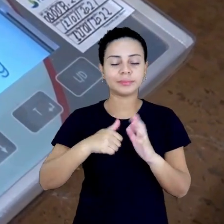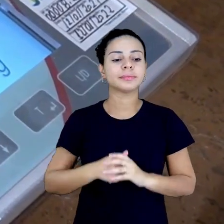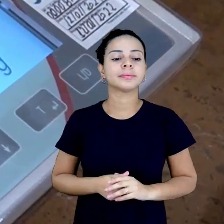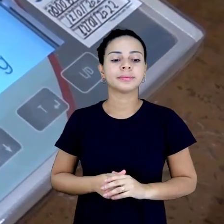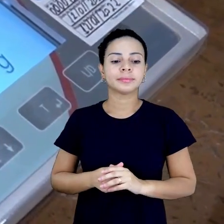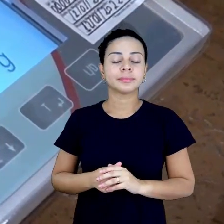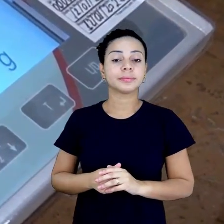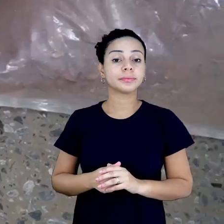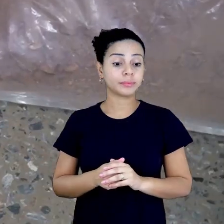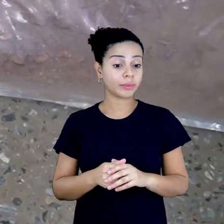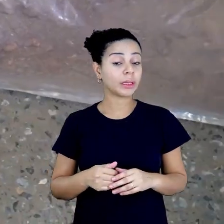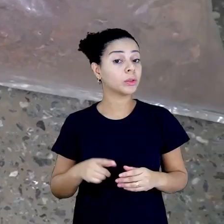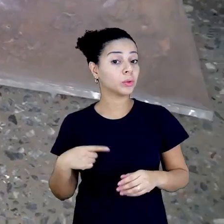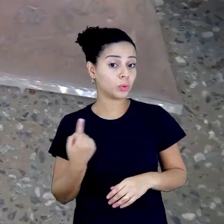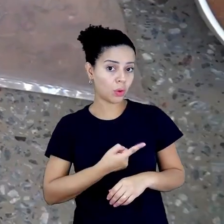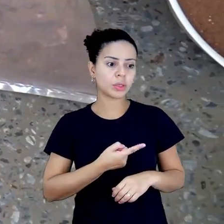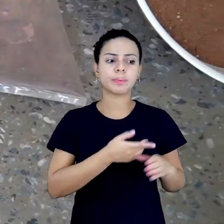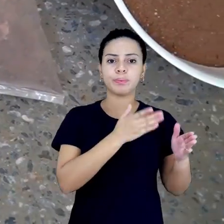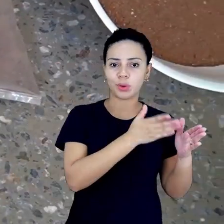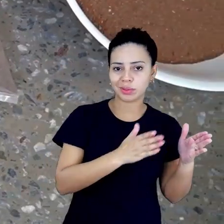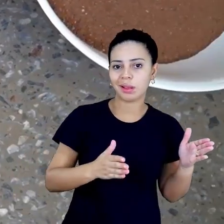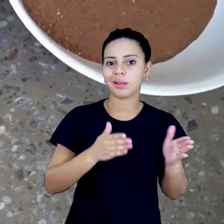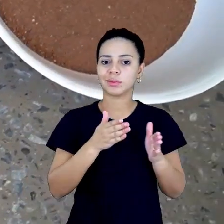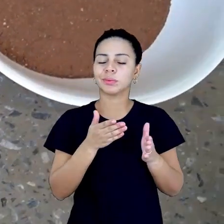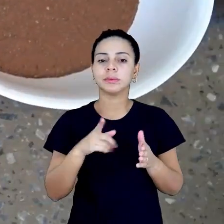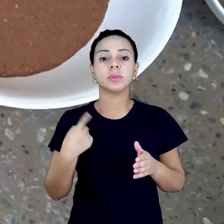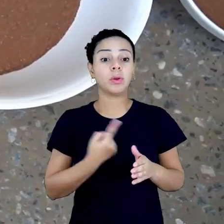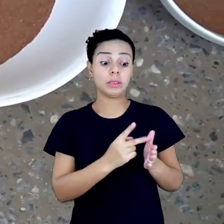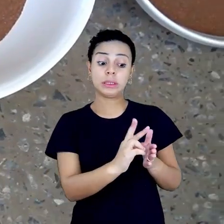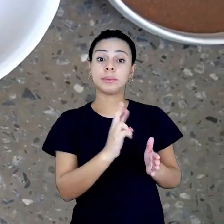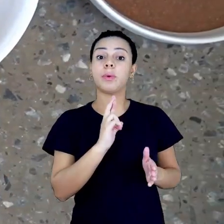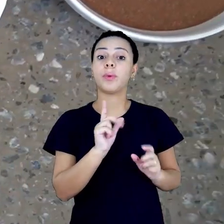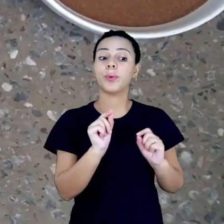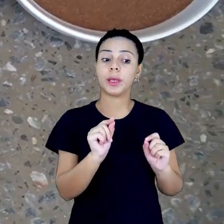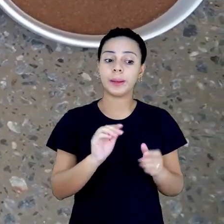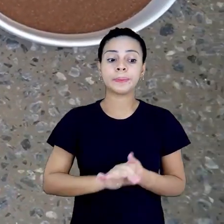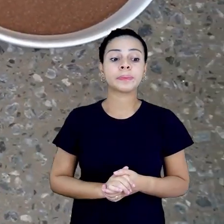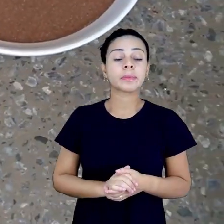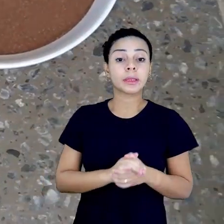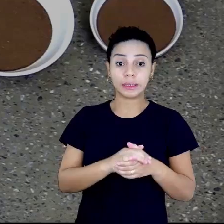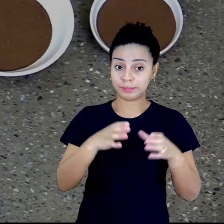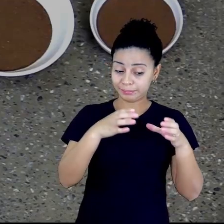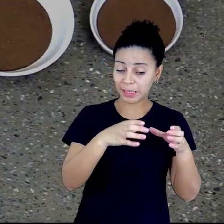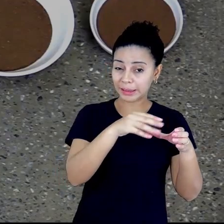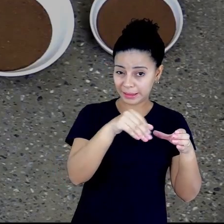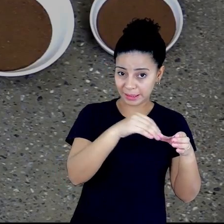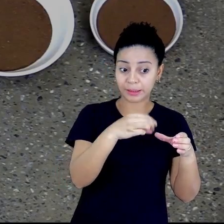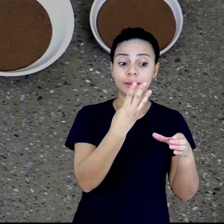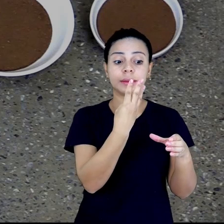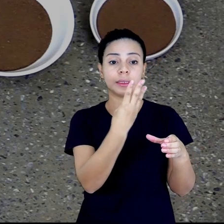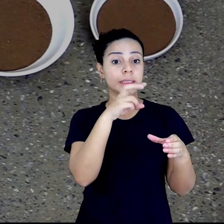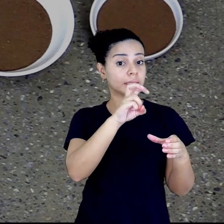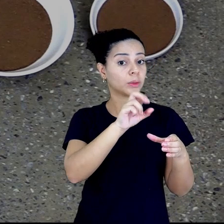nos ensaios. Como resultado destes processos de preparação, foram obtidos 35